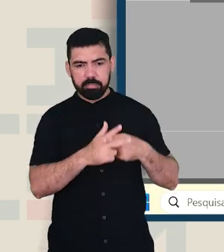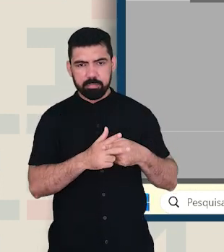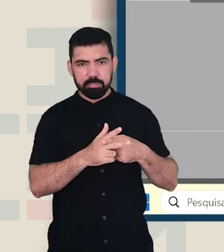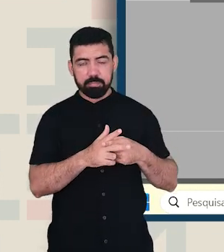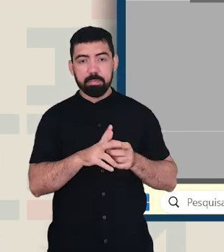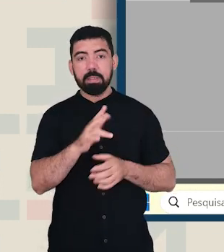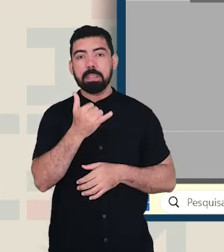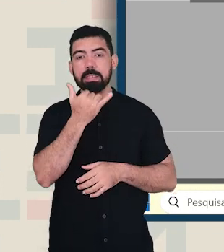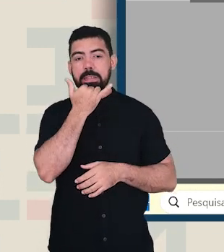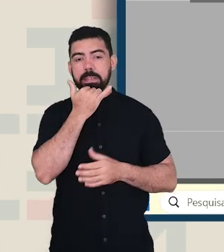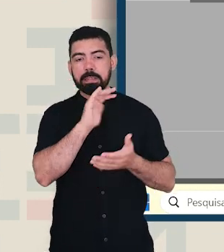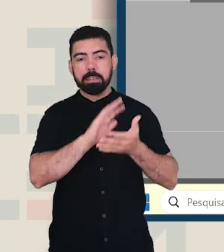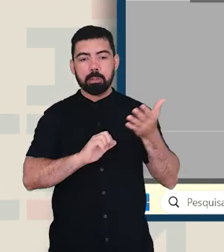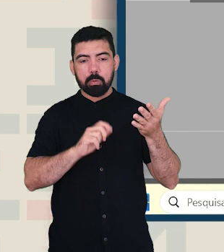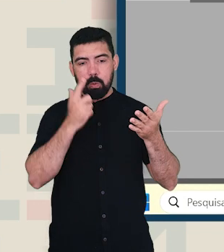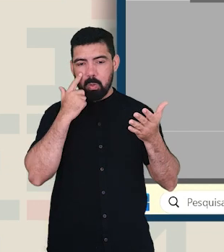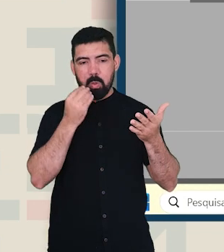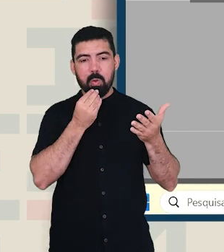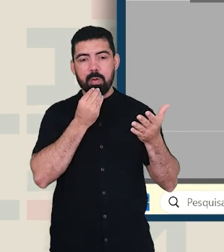Tirei daqui.